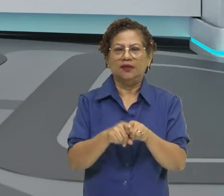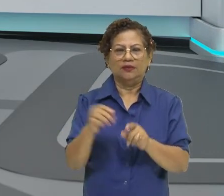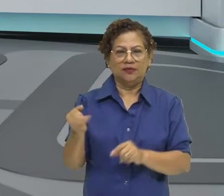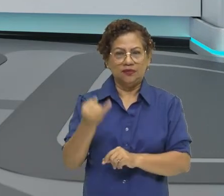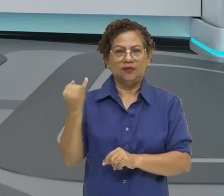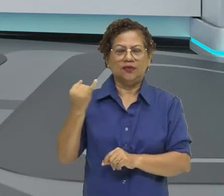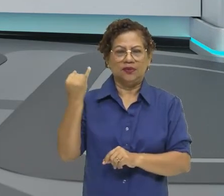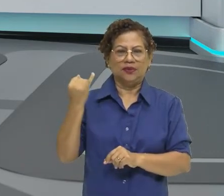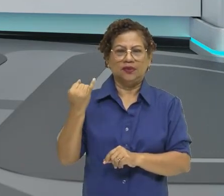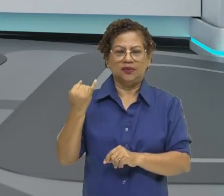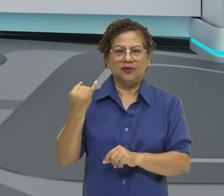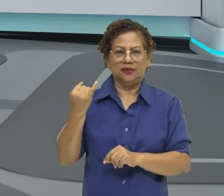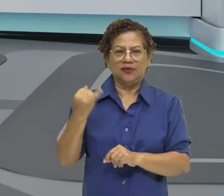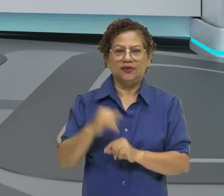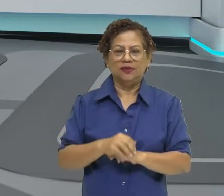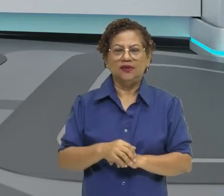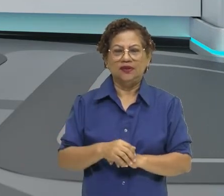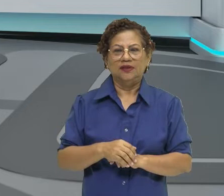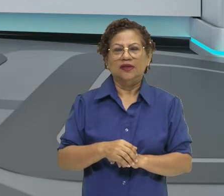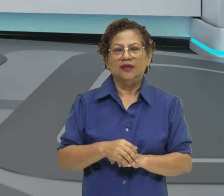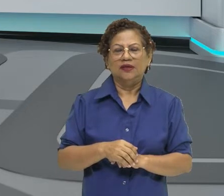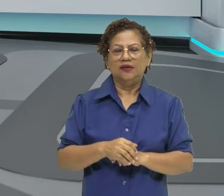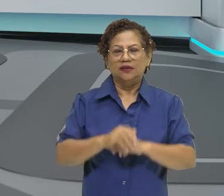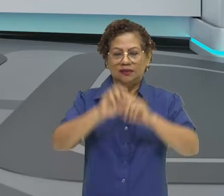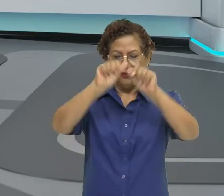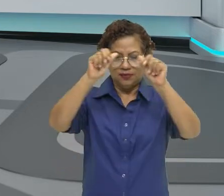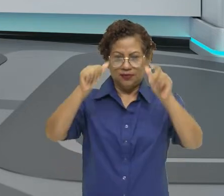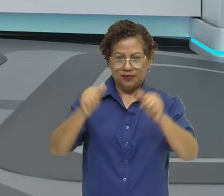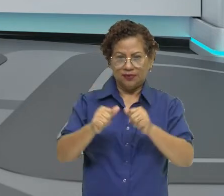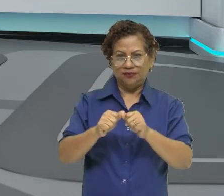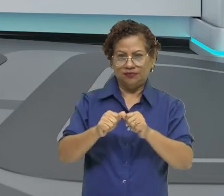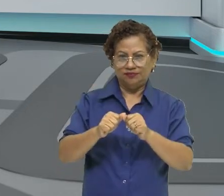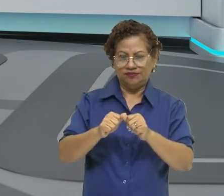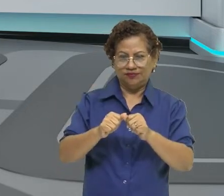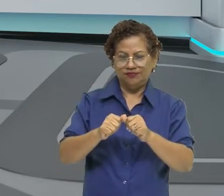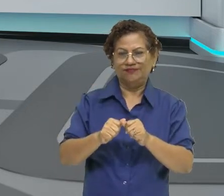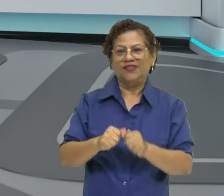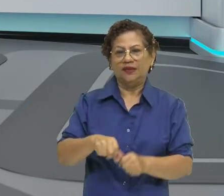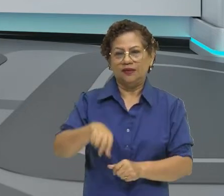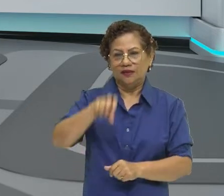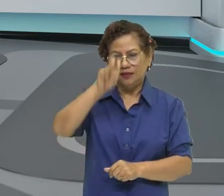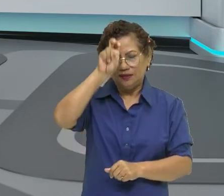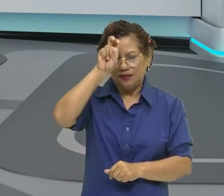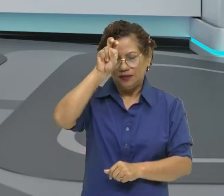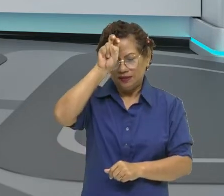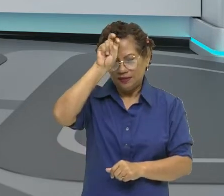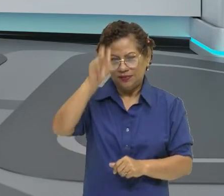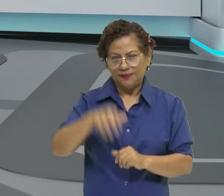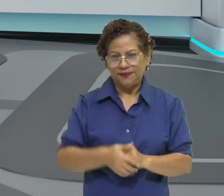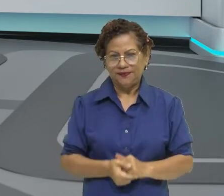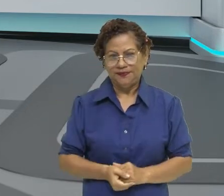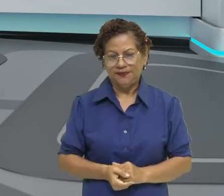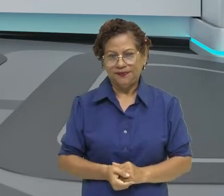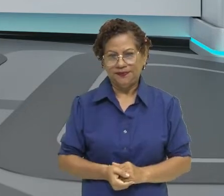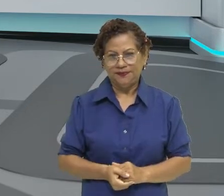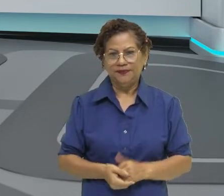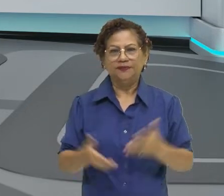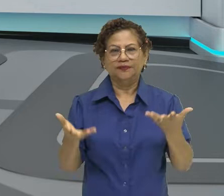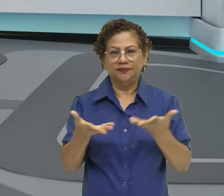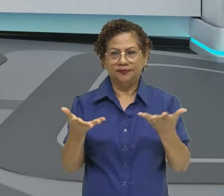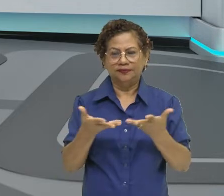das obras egípcias. Então, olha só, nós falamos da sociedade egípcia. Agora a gente vai fazer